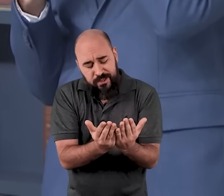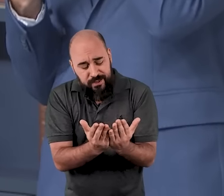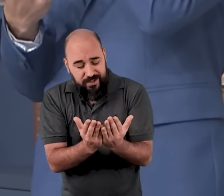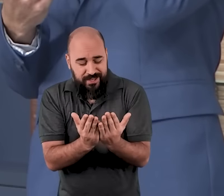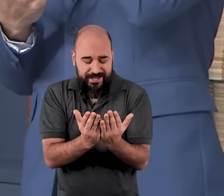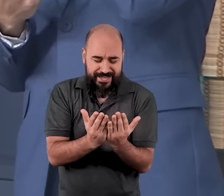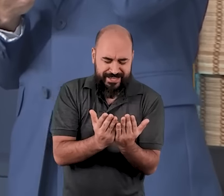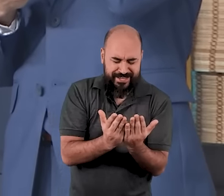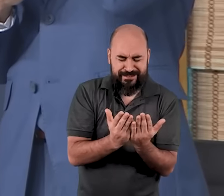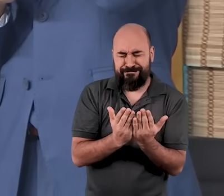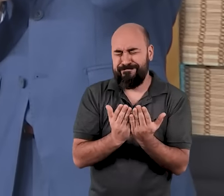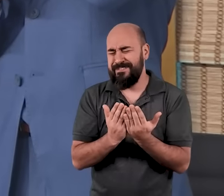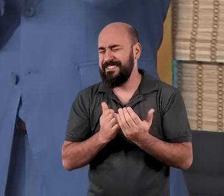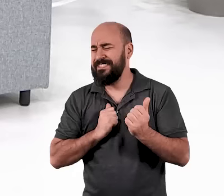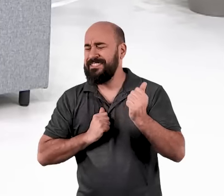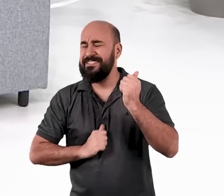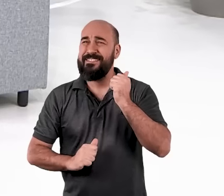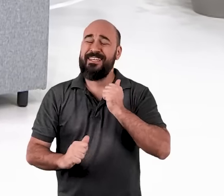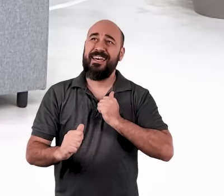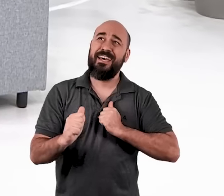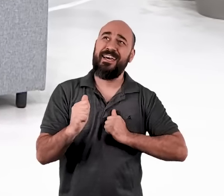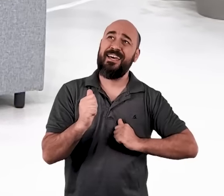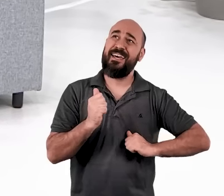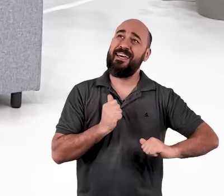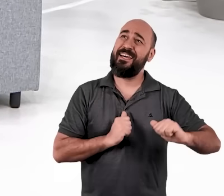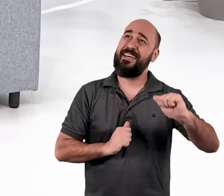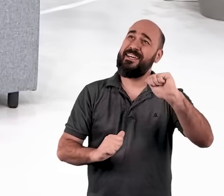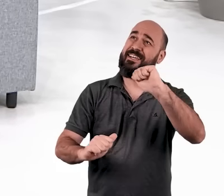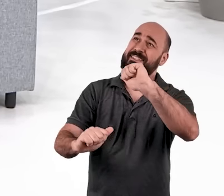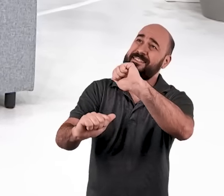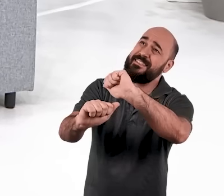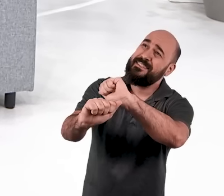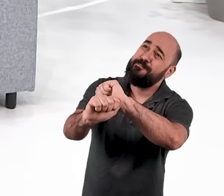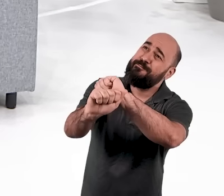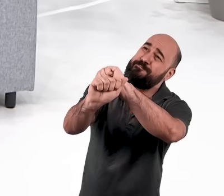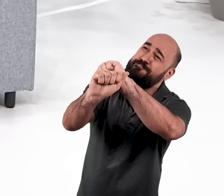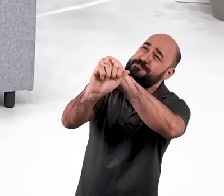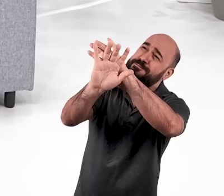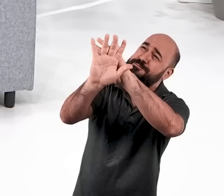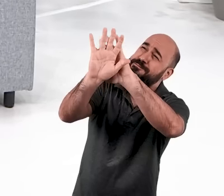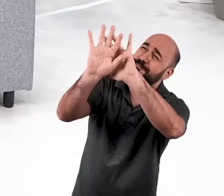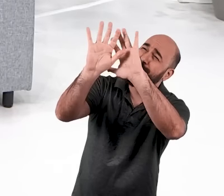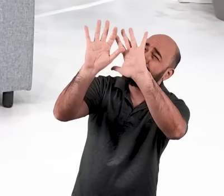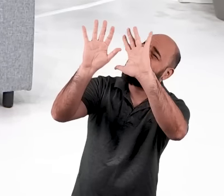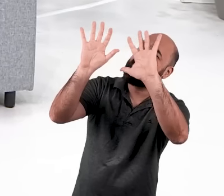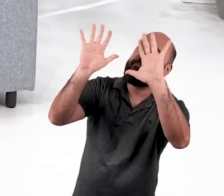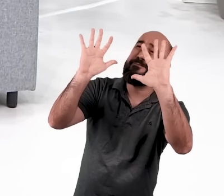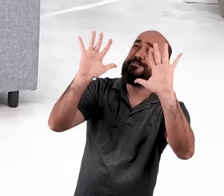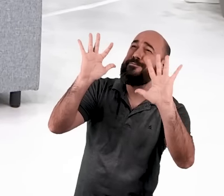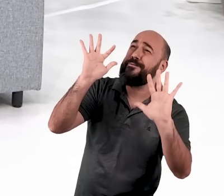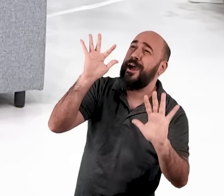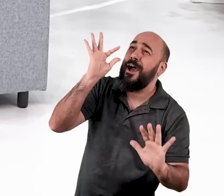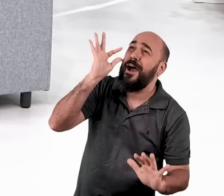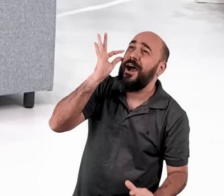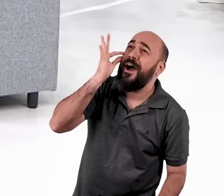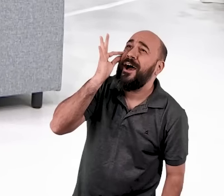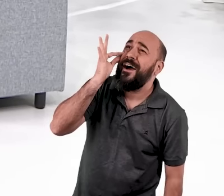coração anseia ver o brilho de sua